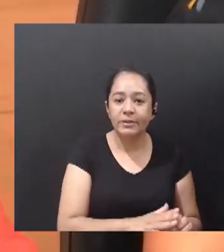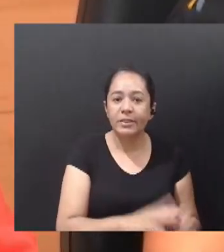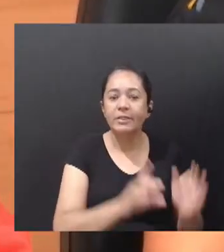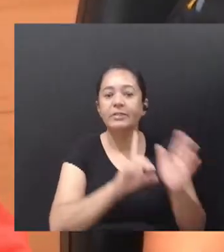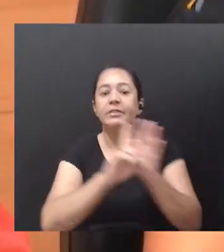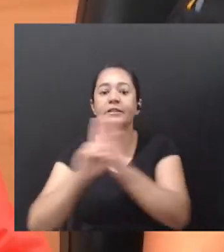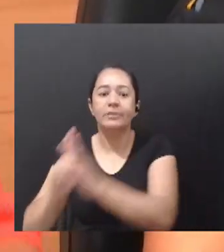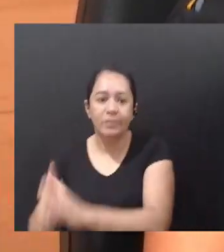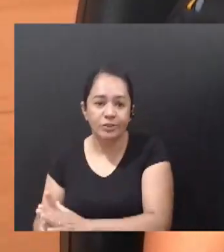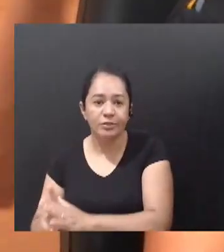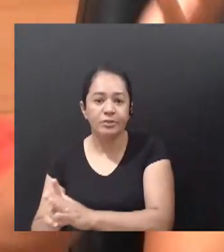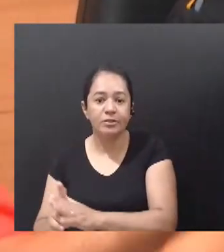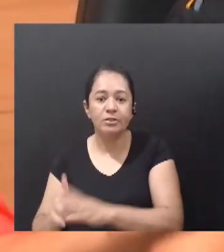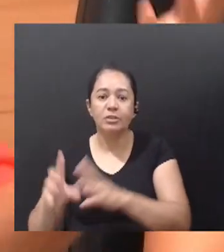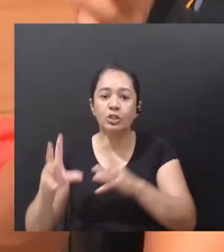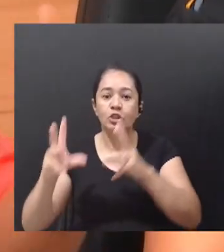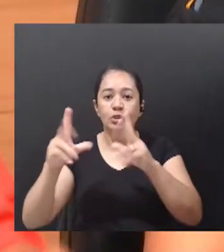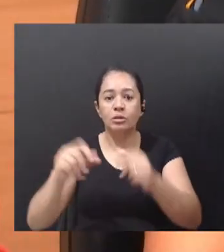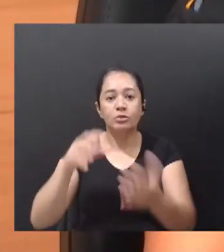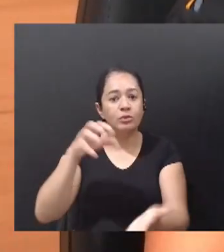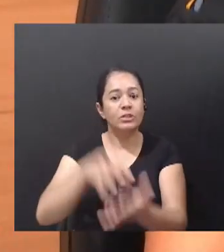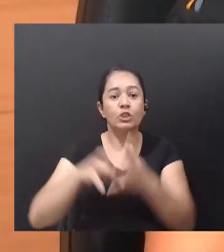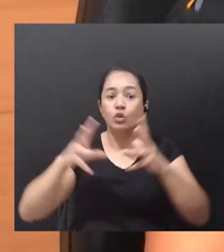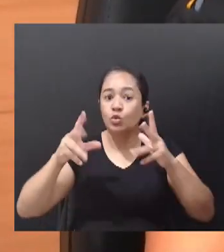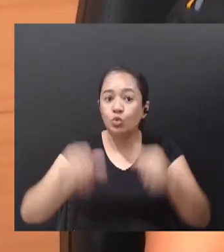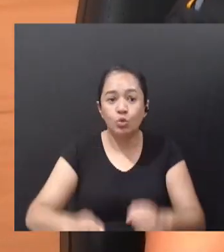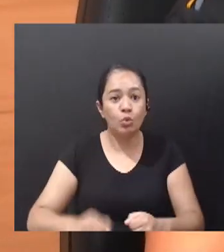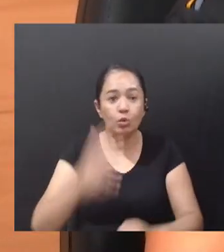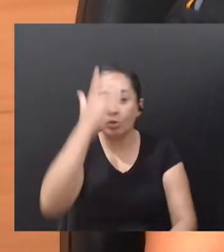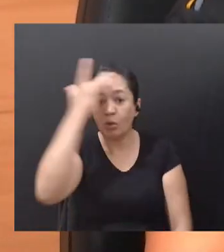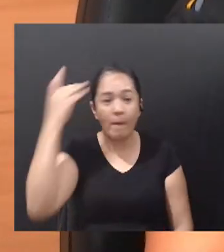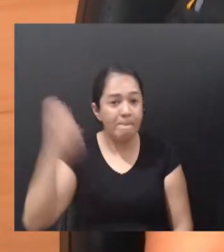presidente do partido do centro? Não são os três brancos, caralho.